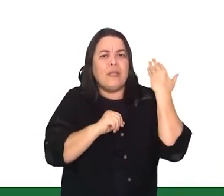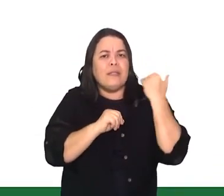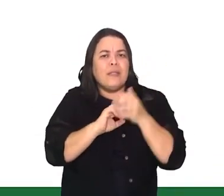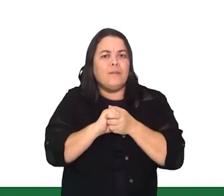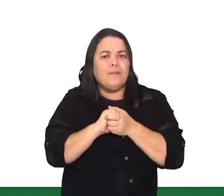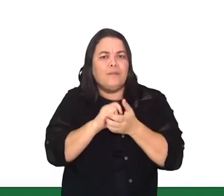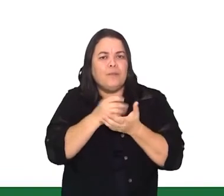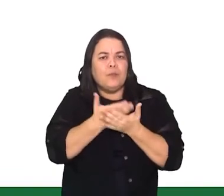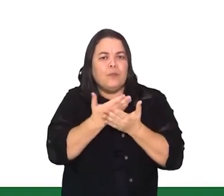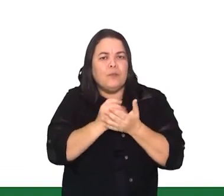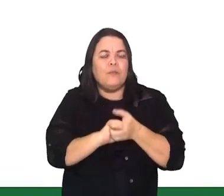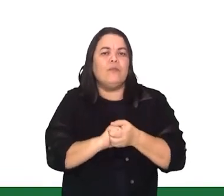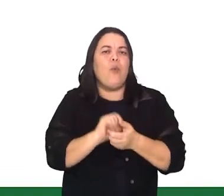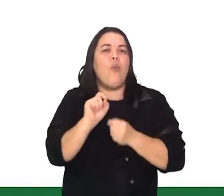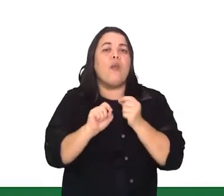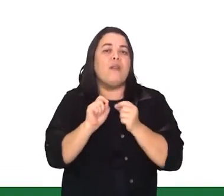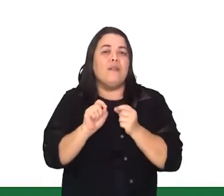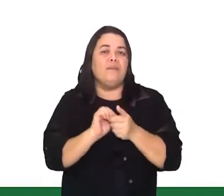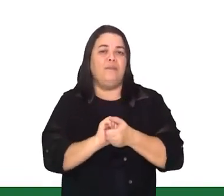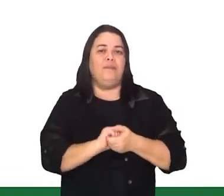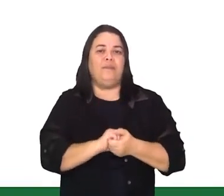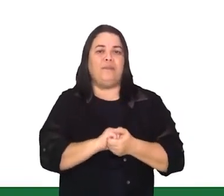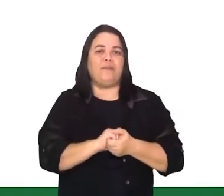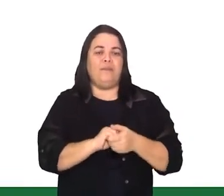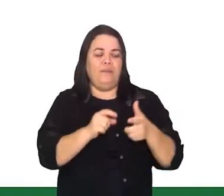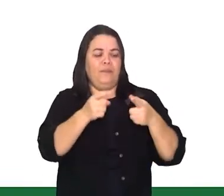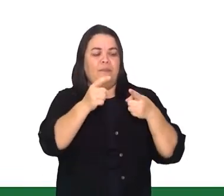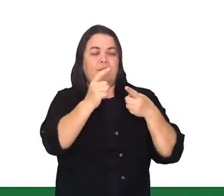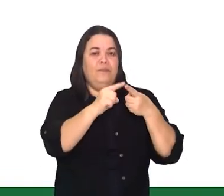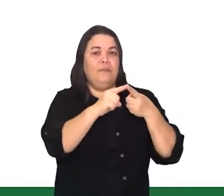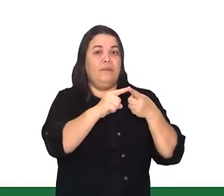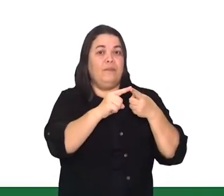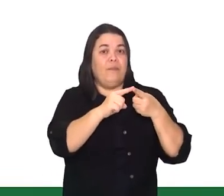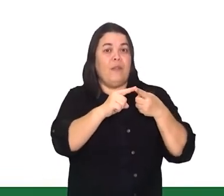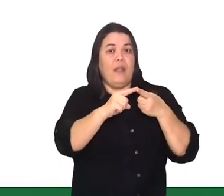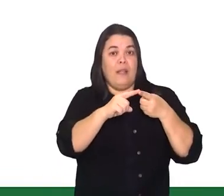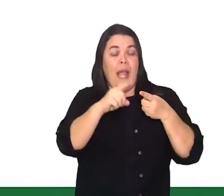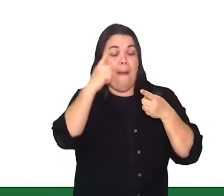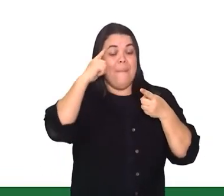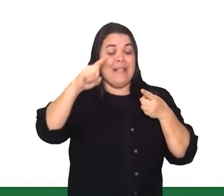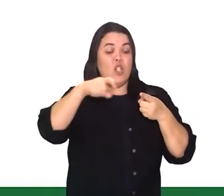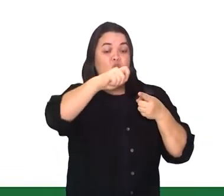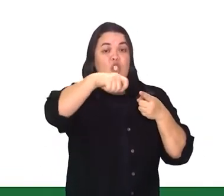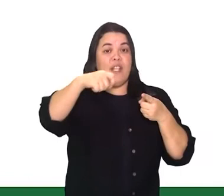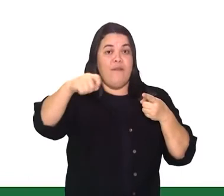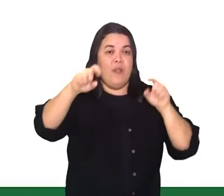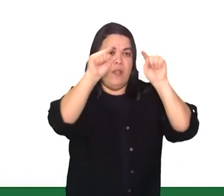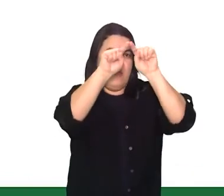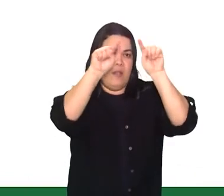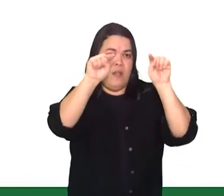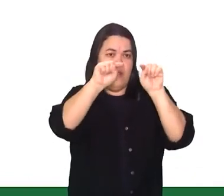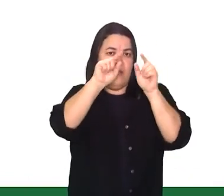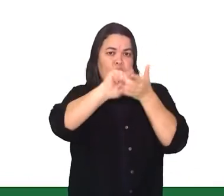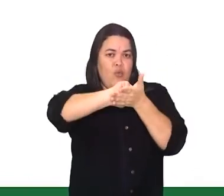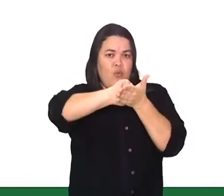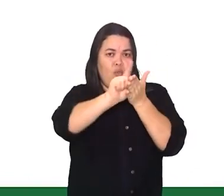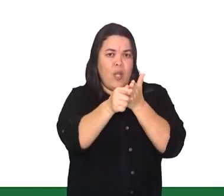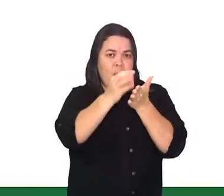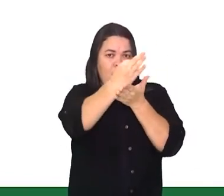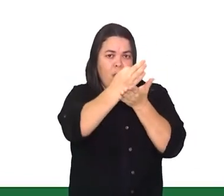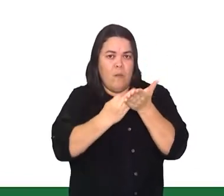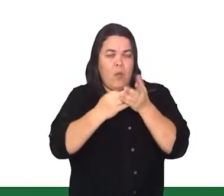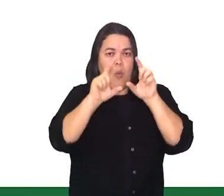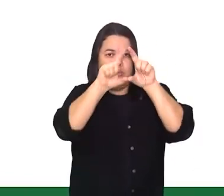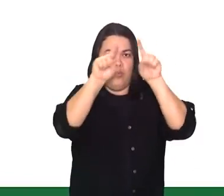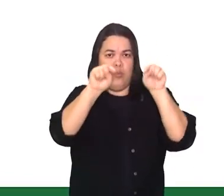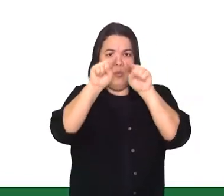tira, nós tínhamos o quê? Faça uma tira, referindo-se à tirinha mesmo, ao gênero textual tirinha. Faça uma tira, Will,